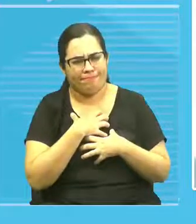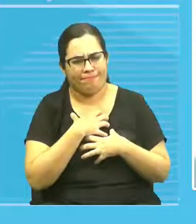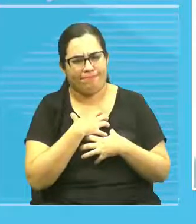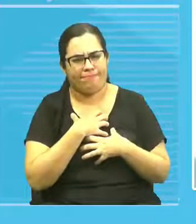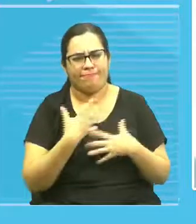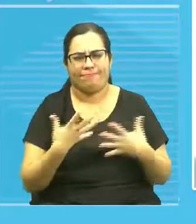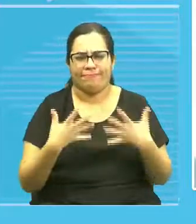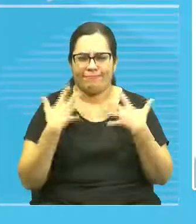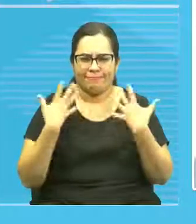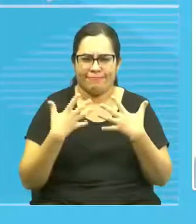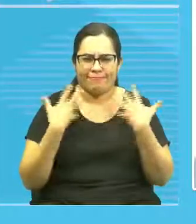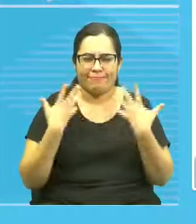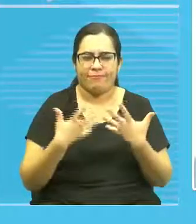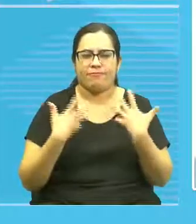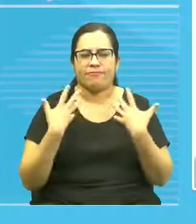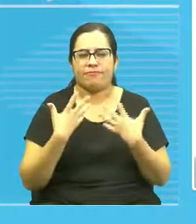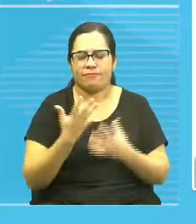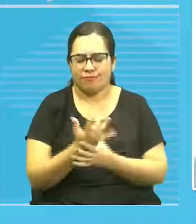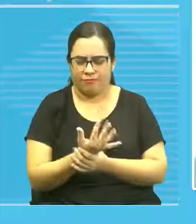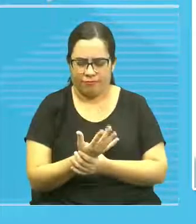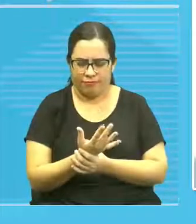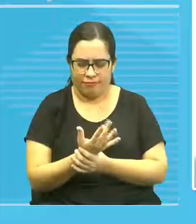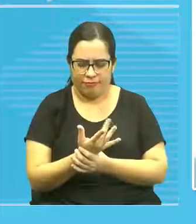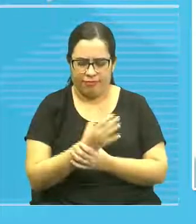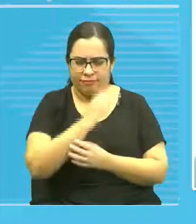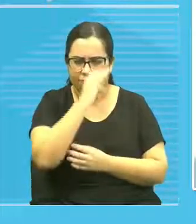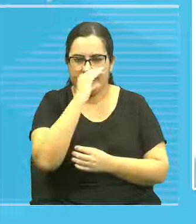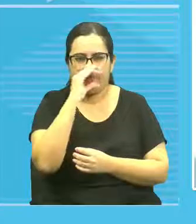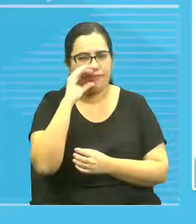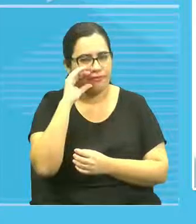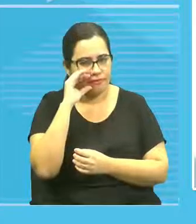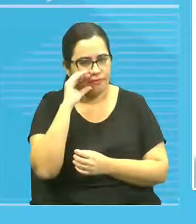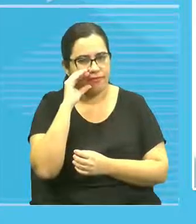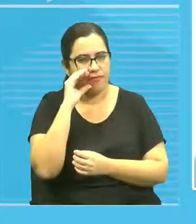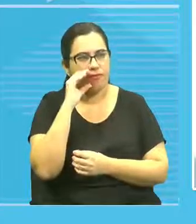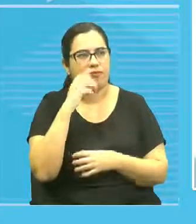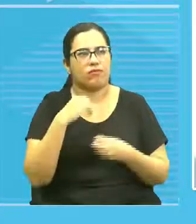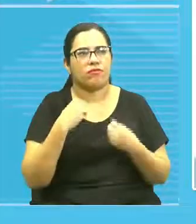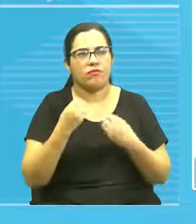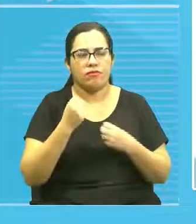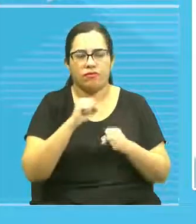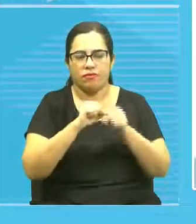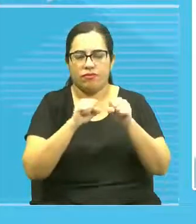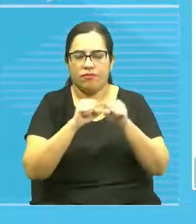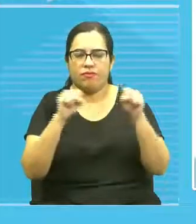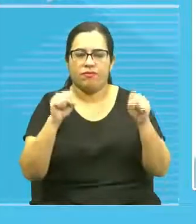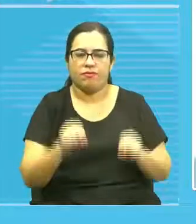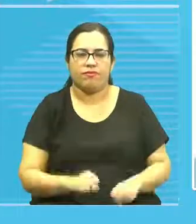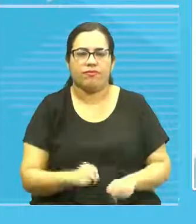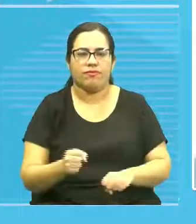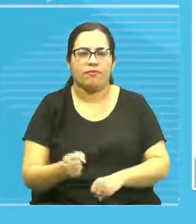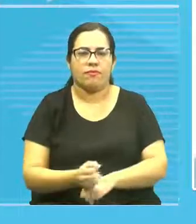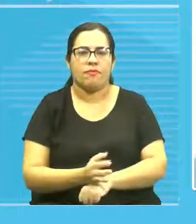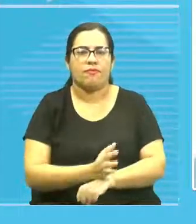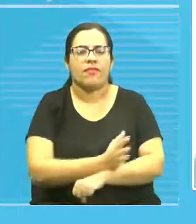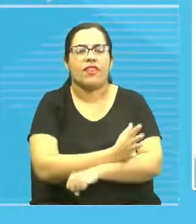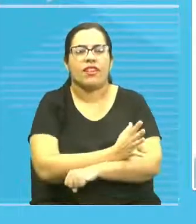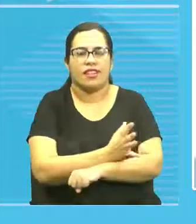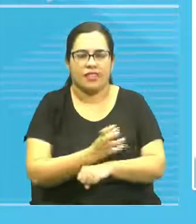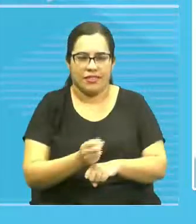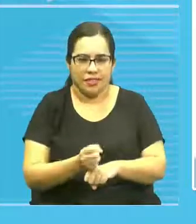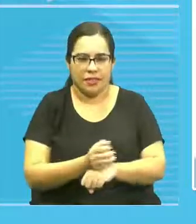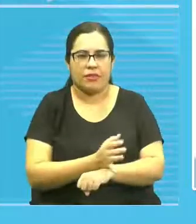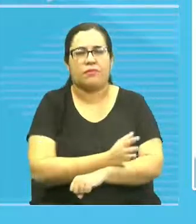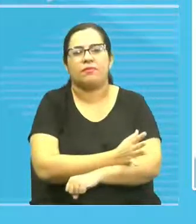sentiu a quentura, se foi você que sentiu, então o sistema está